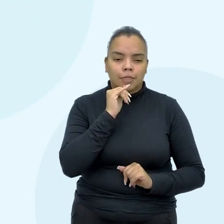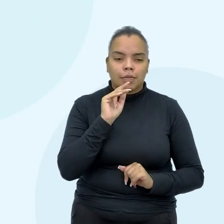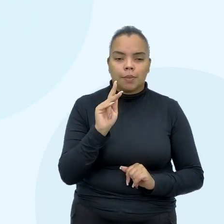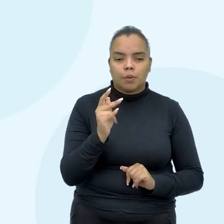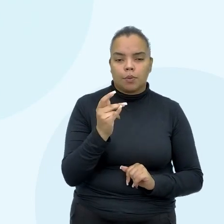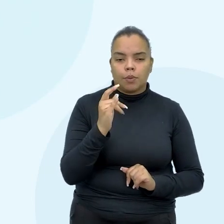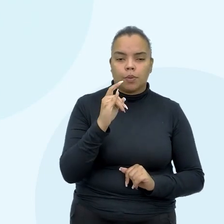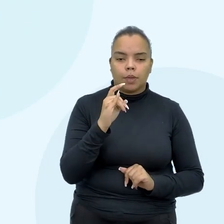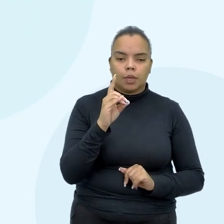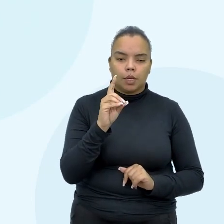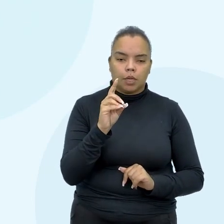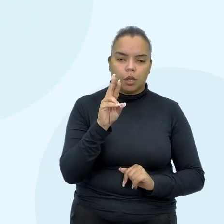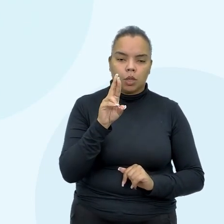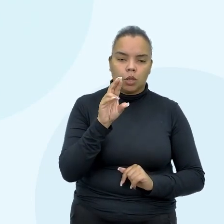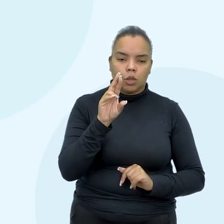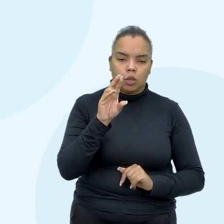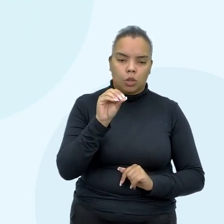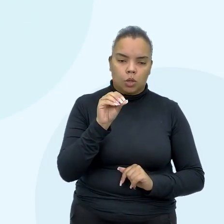3.